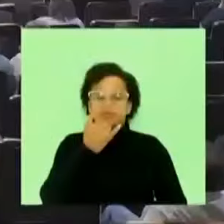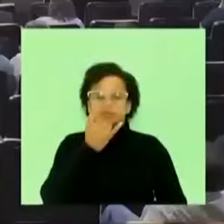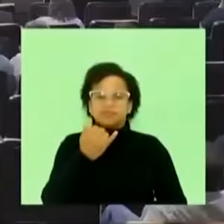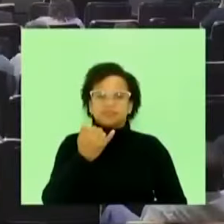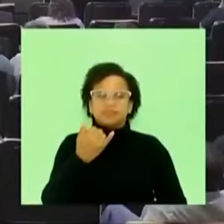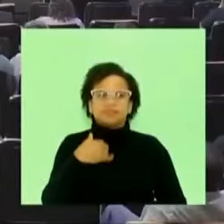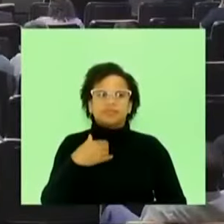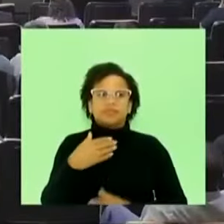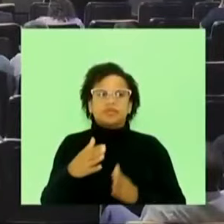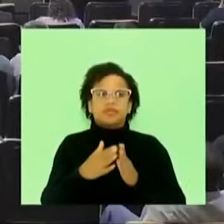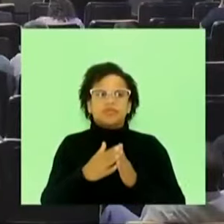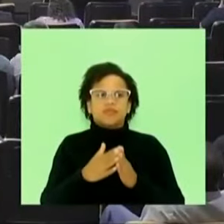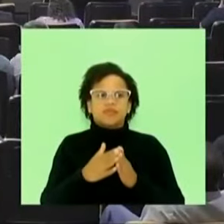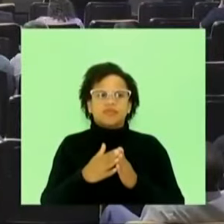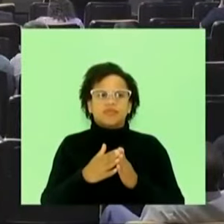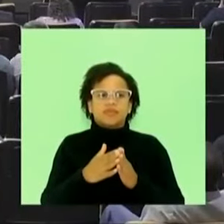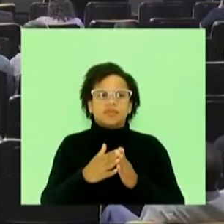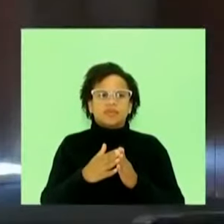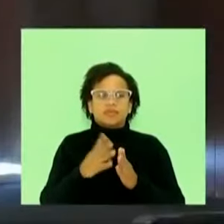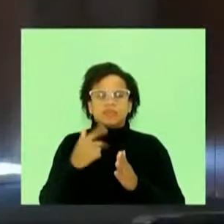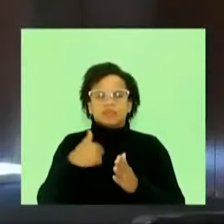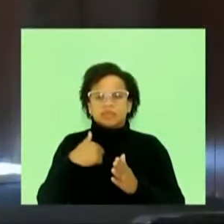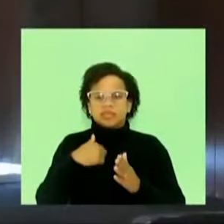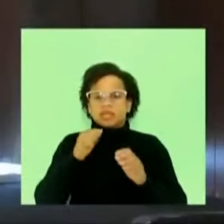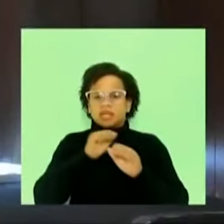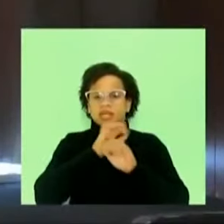projeto. É que não ficou muito claro para mim,